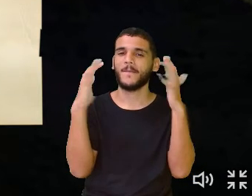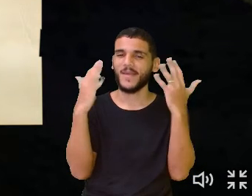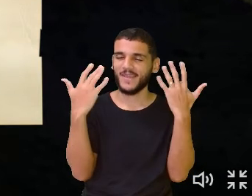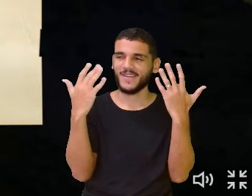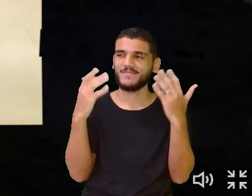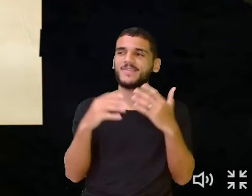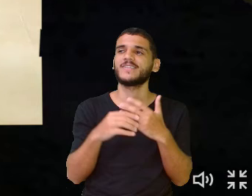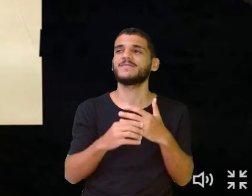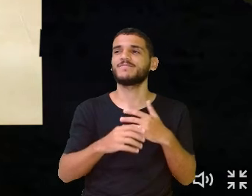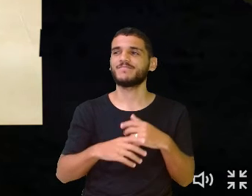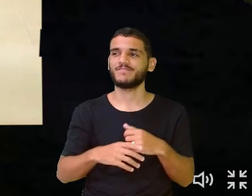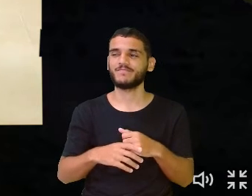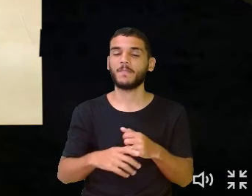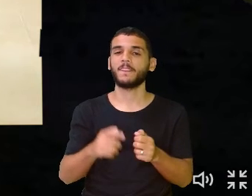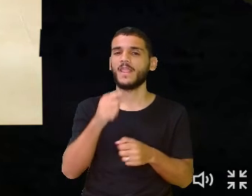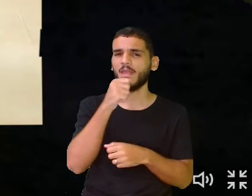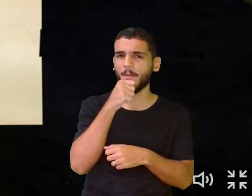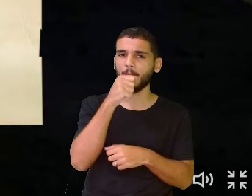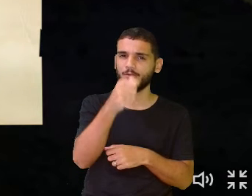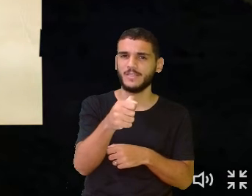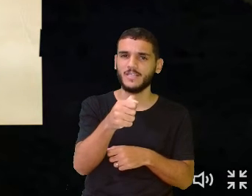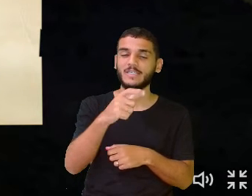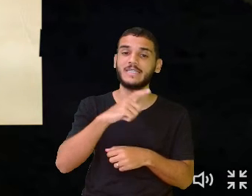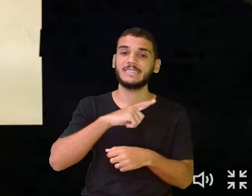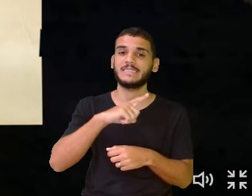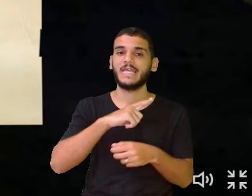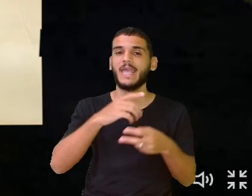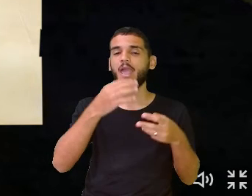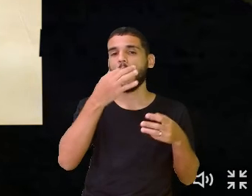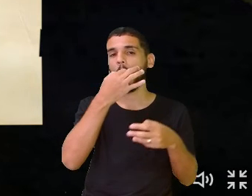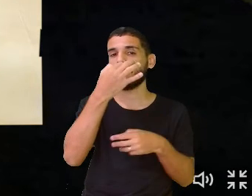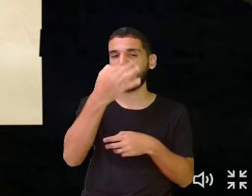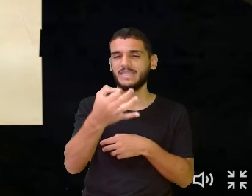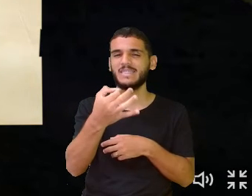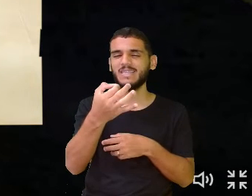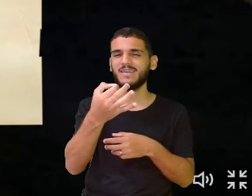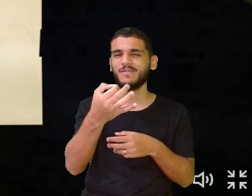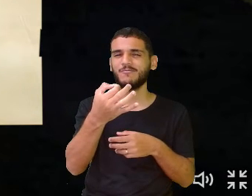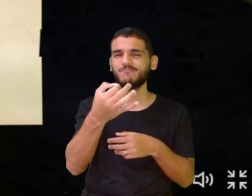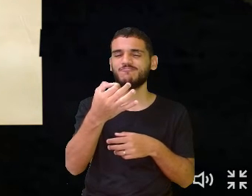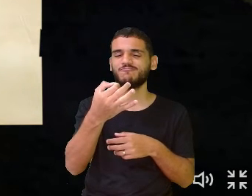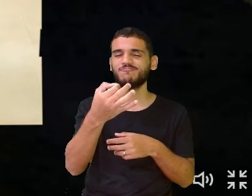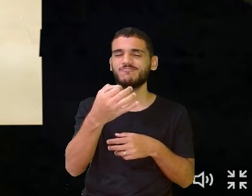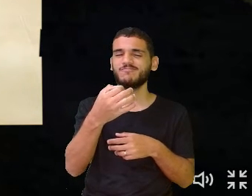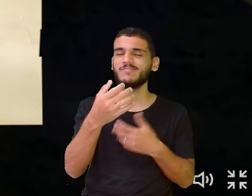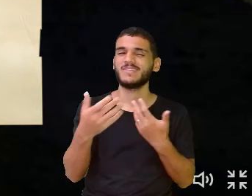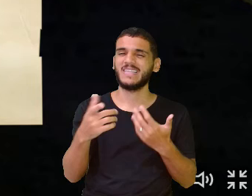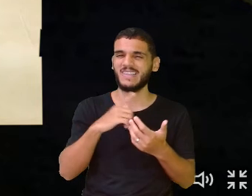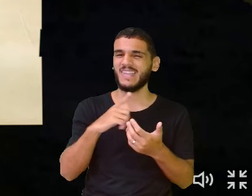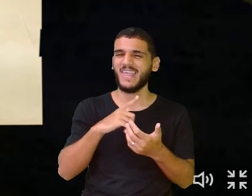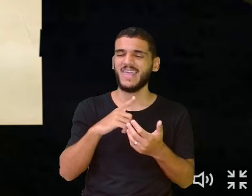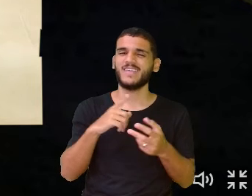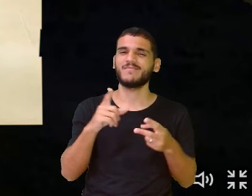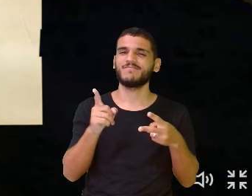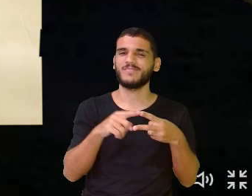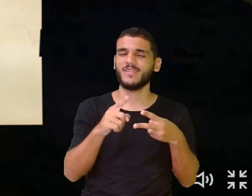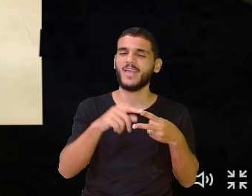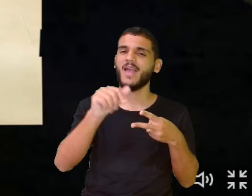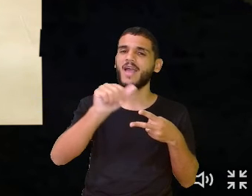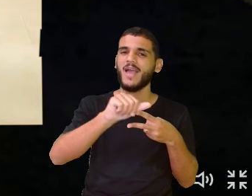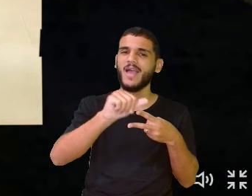né? Reportagem, ela tem um teor opinativo, ou seja, ela contém a opinião de quem a fez. Letra A diz